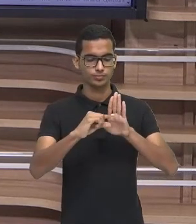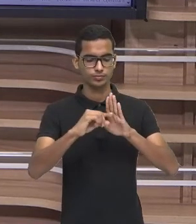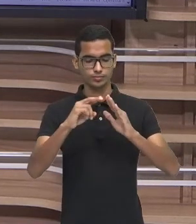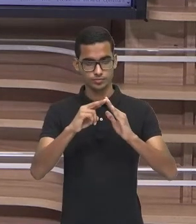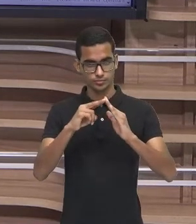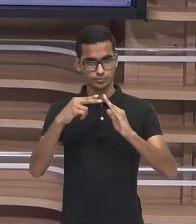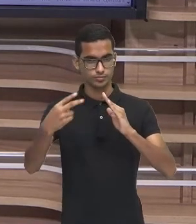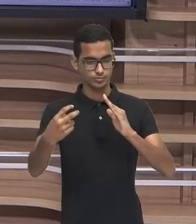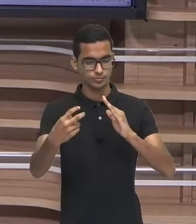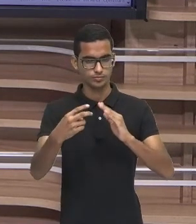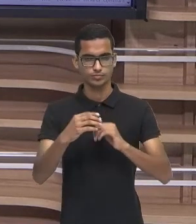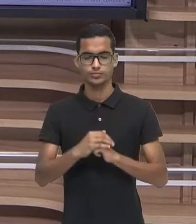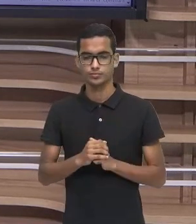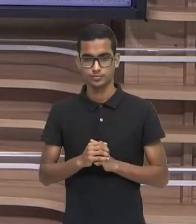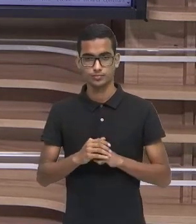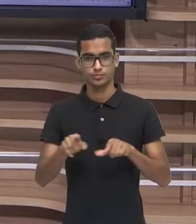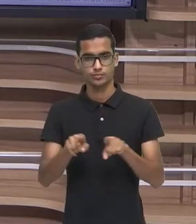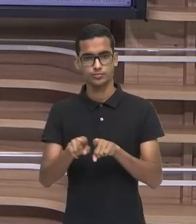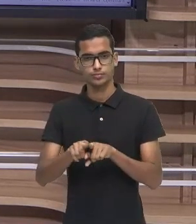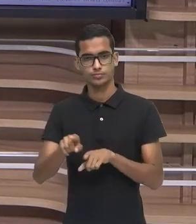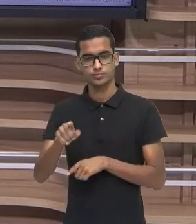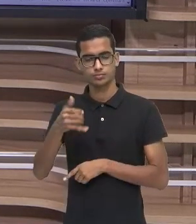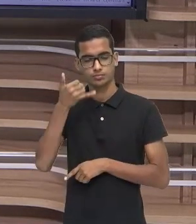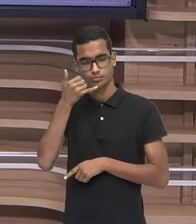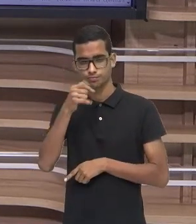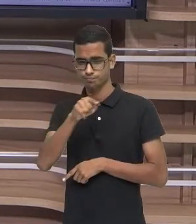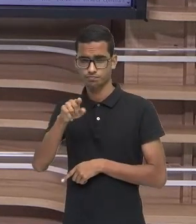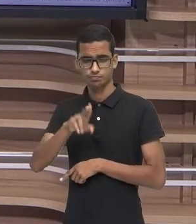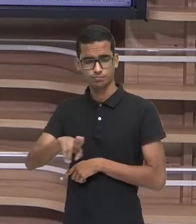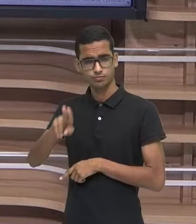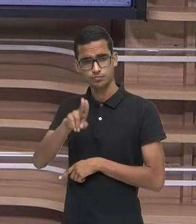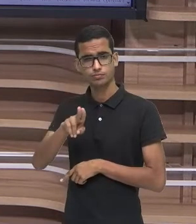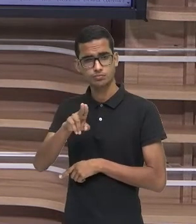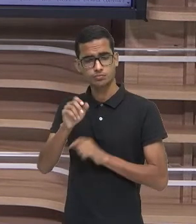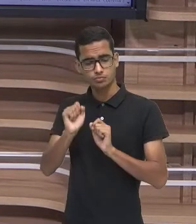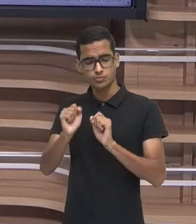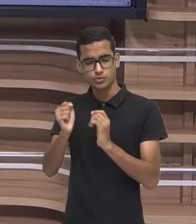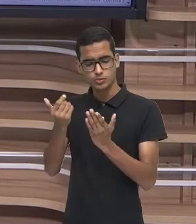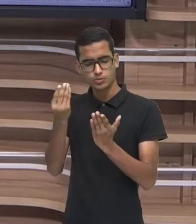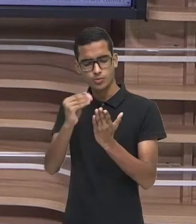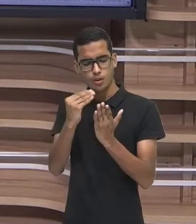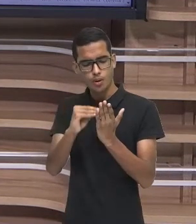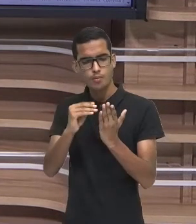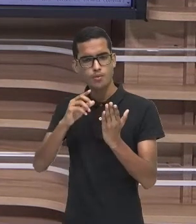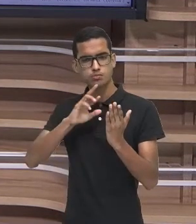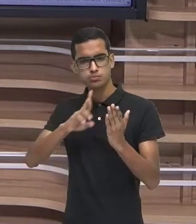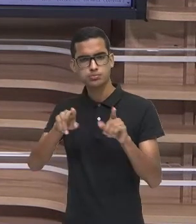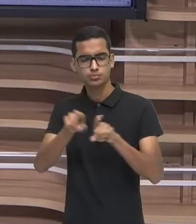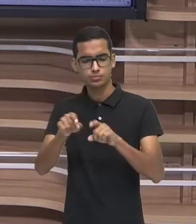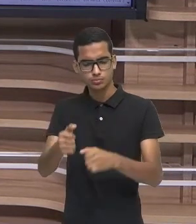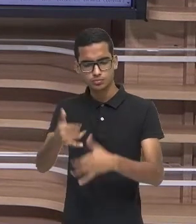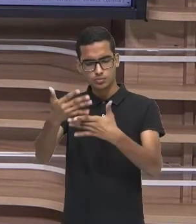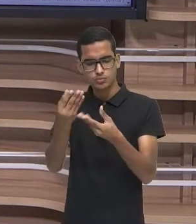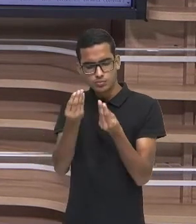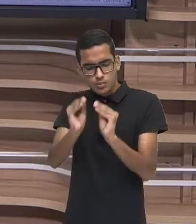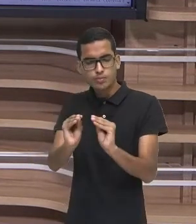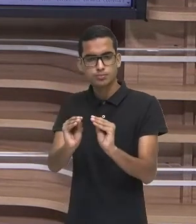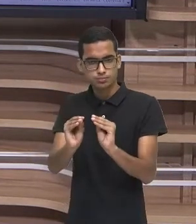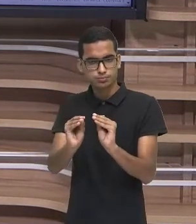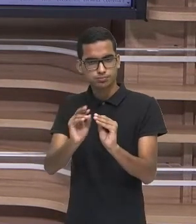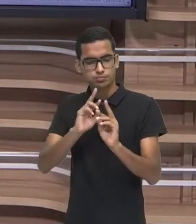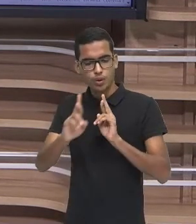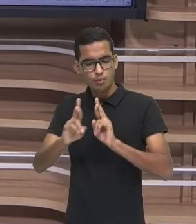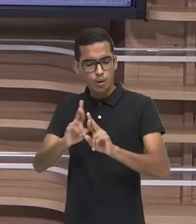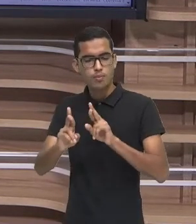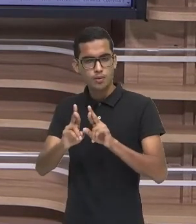Aula em Casa, né, através do celular, em que vocês podem colocar as respostas de vocês dessas atividades que a gente